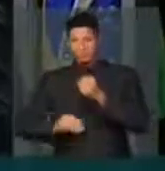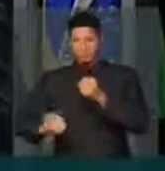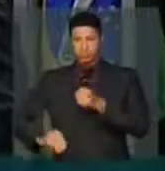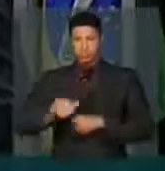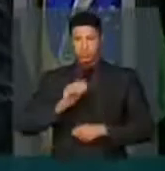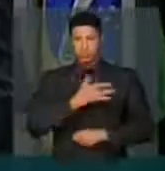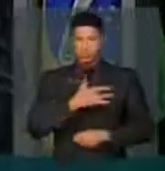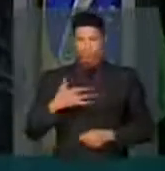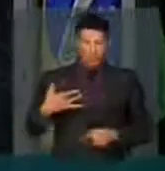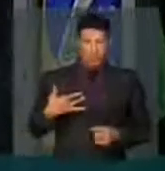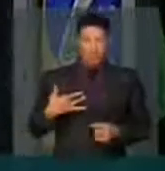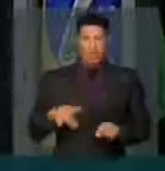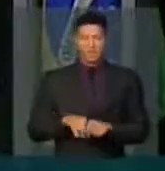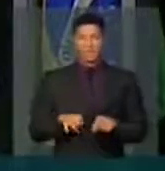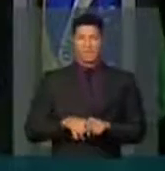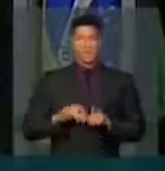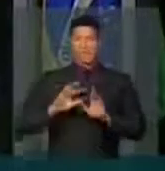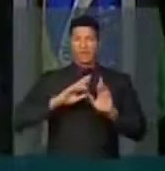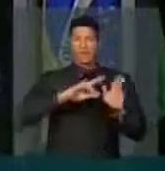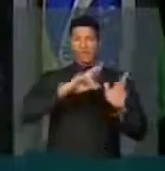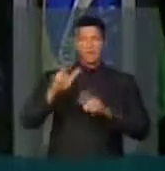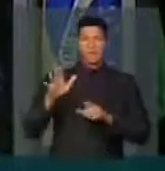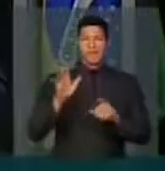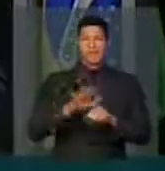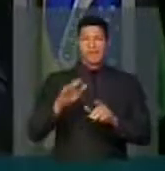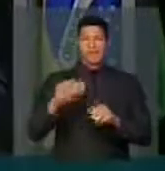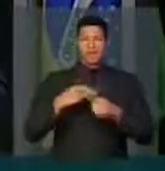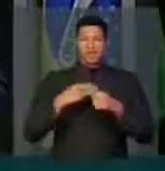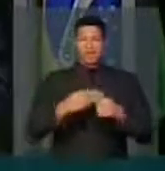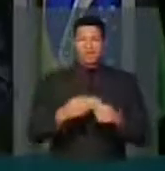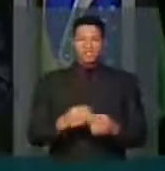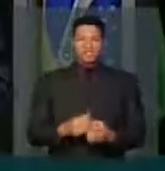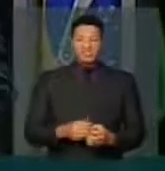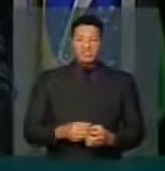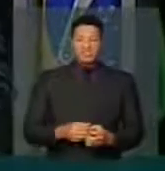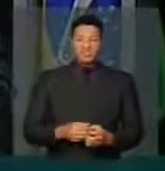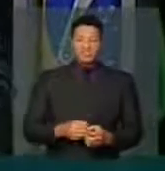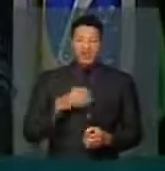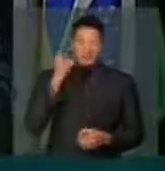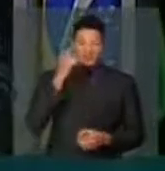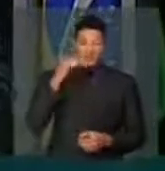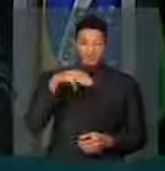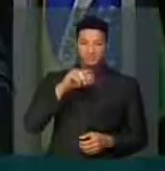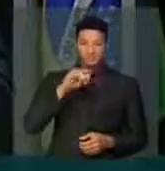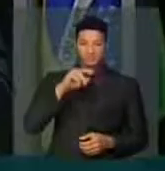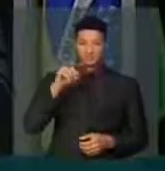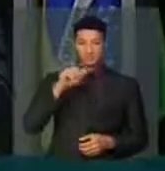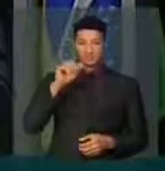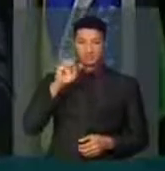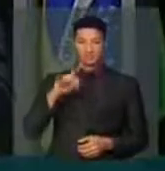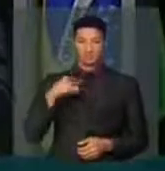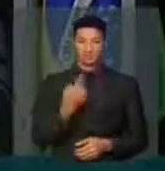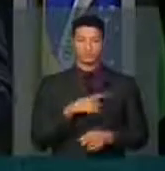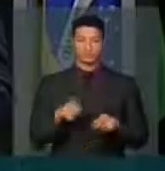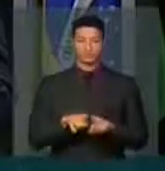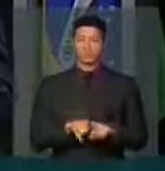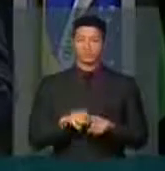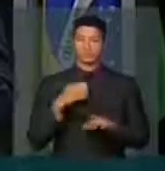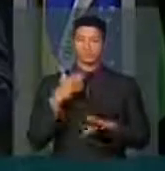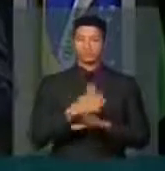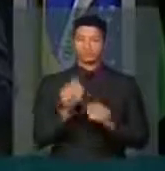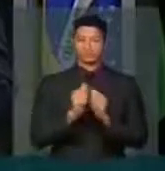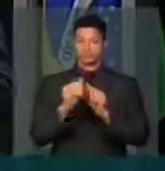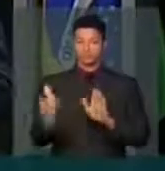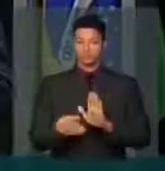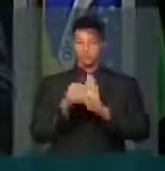saúde, para atender as demandas dos seus municípios. Caro deputado Moser, nós também entramos com uma